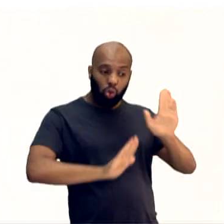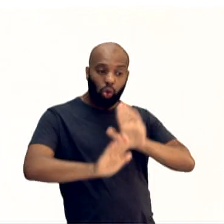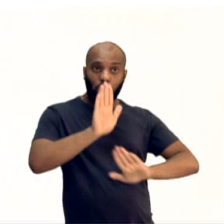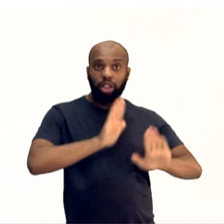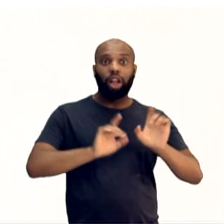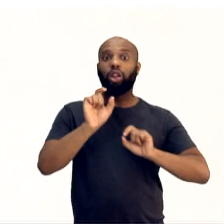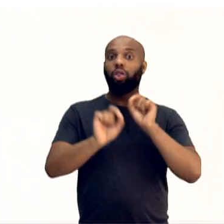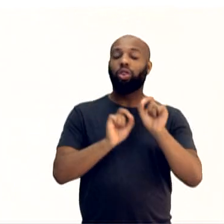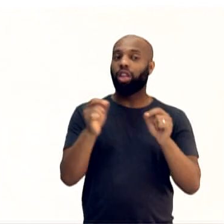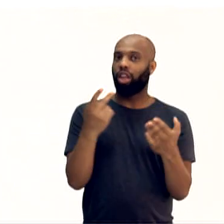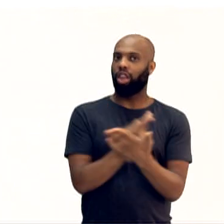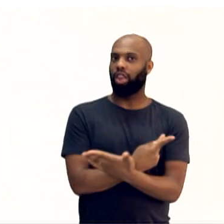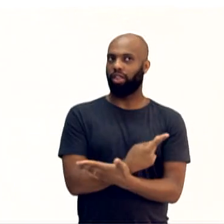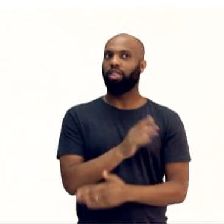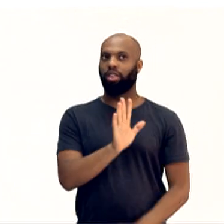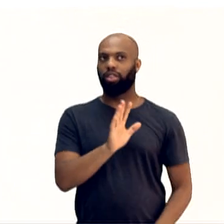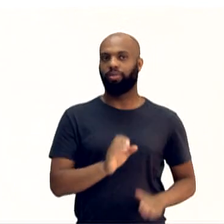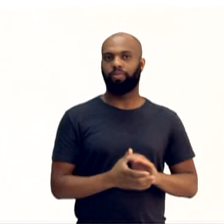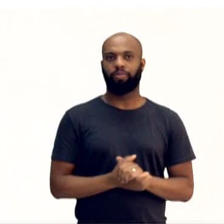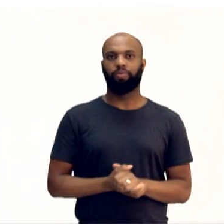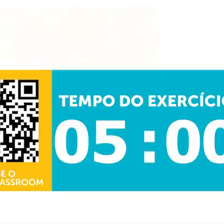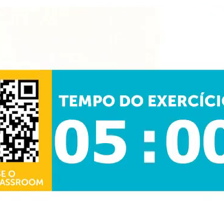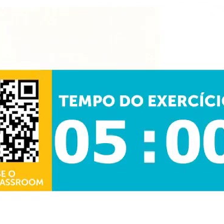para não errar. Vamos lá.